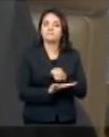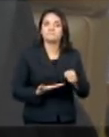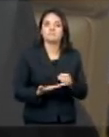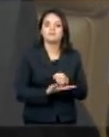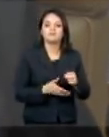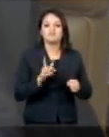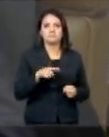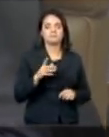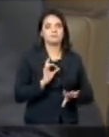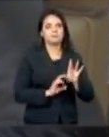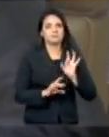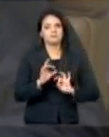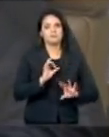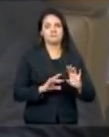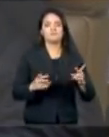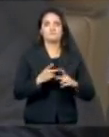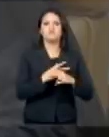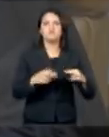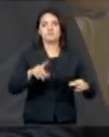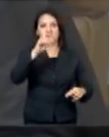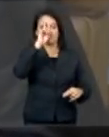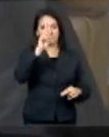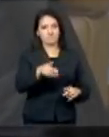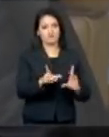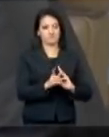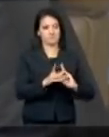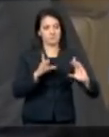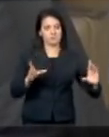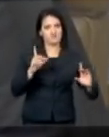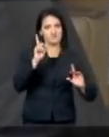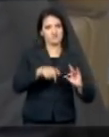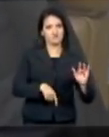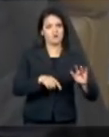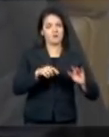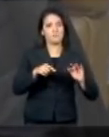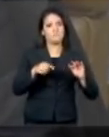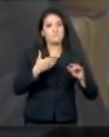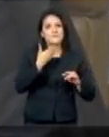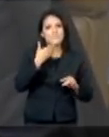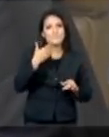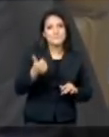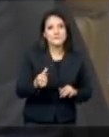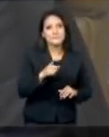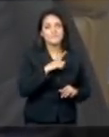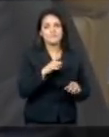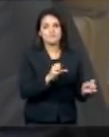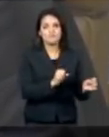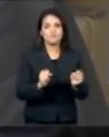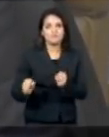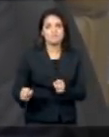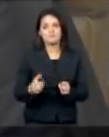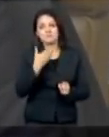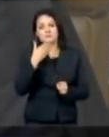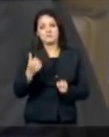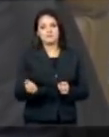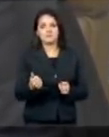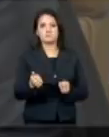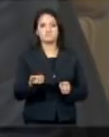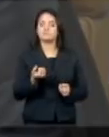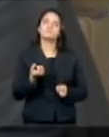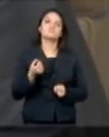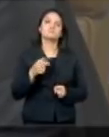ordem democrática como um regime do poder visível ou na lição expressiva de bobbio